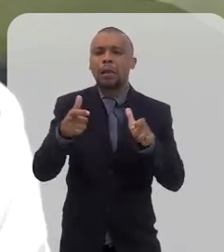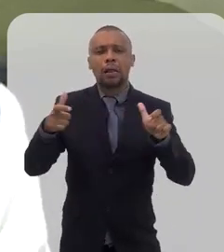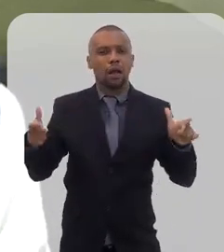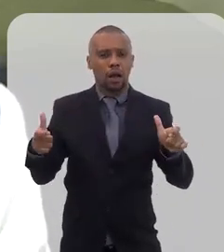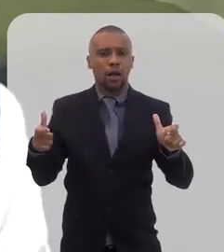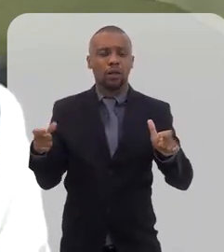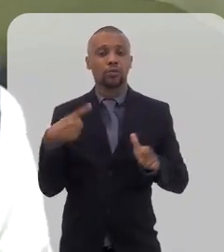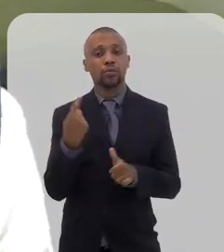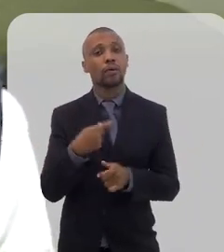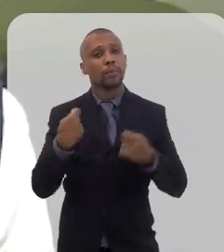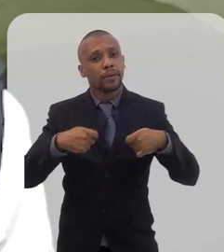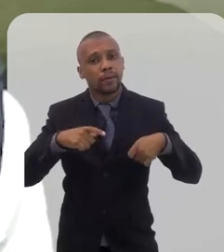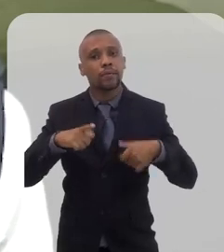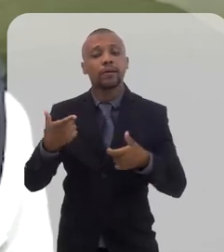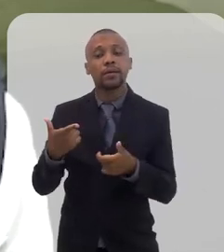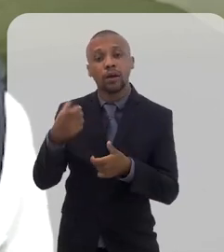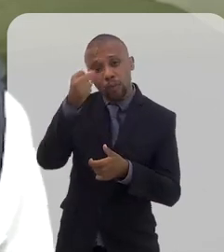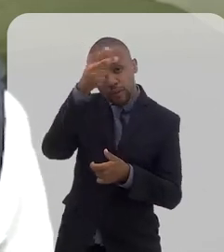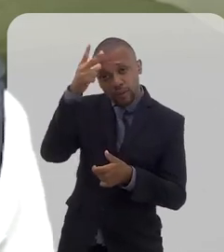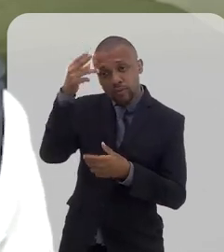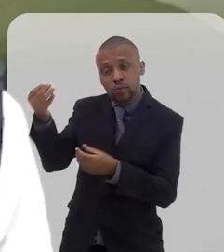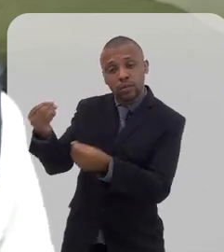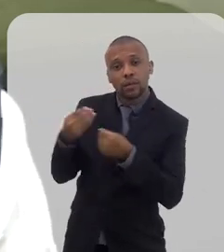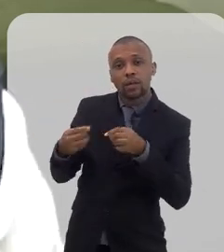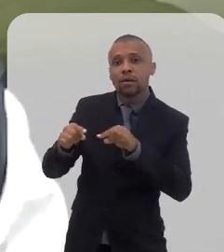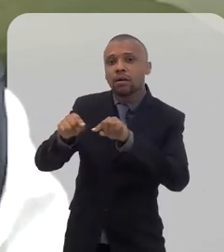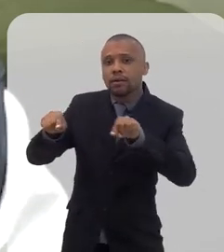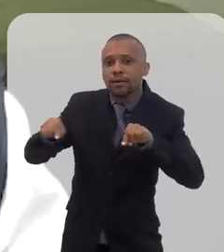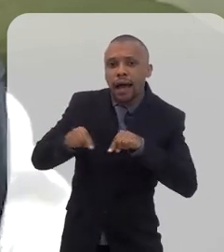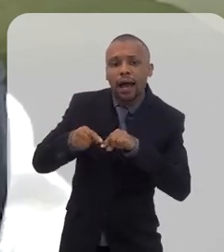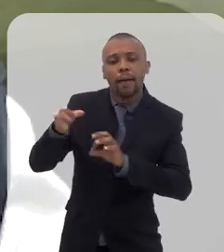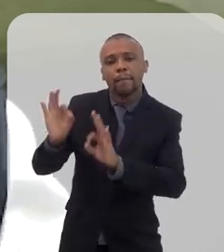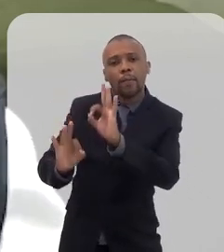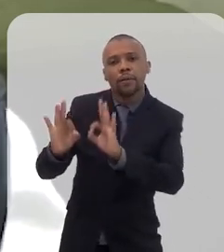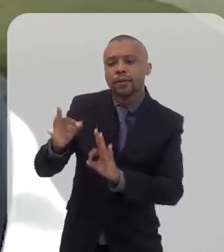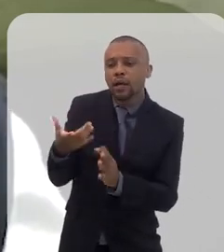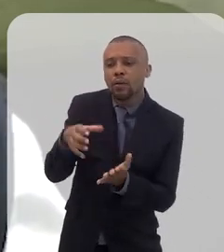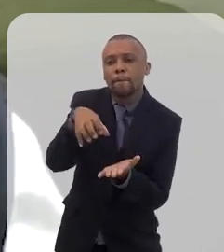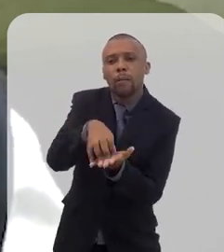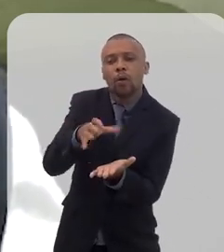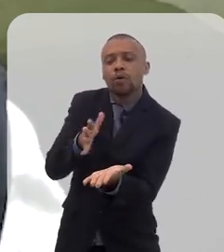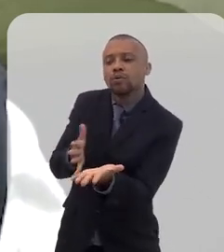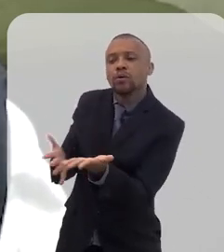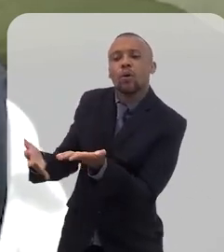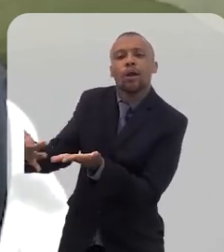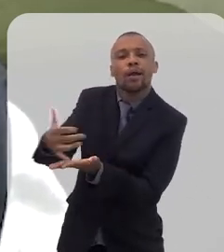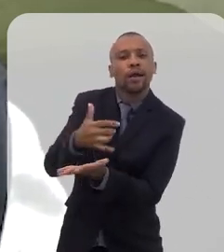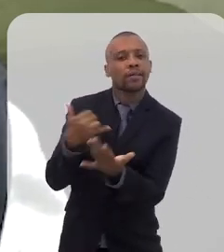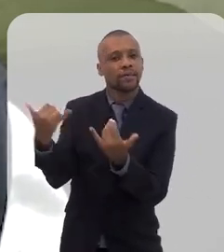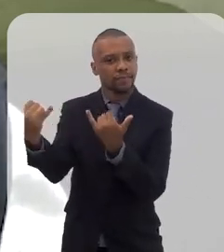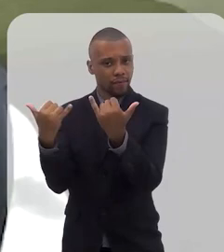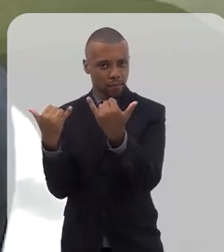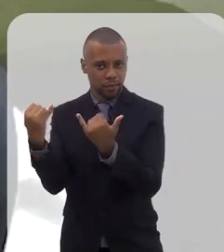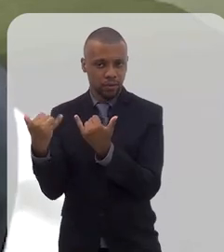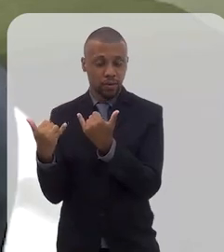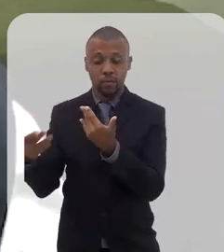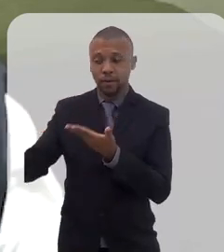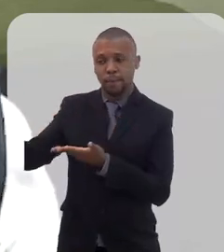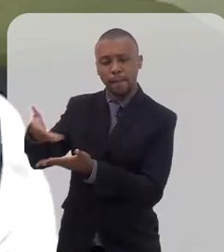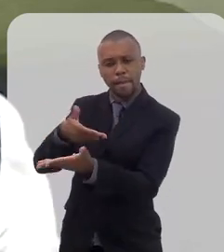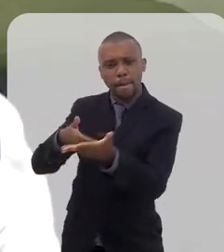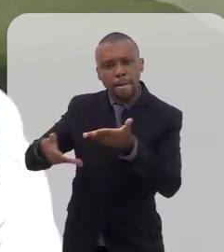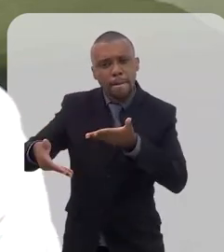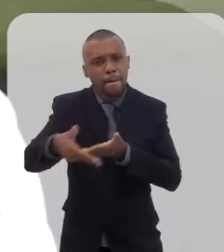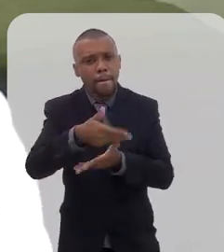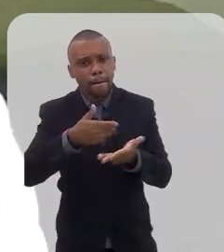precisamos que os municípios nos cedam salas, nos cedam espaço para montagem do posto de coleta. E essa troca ela tem que acontecer o